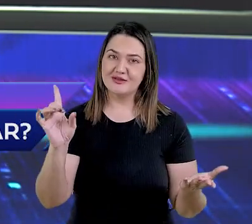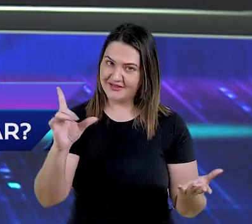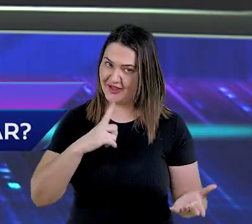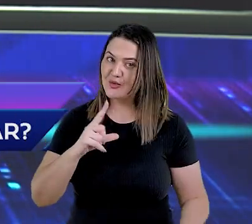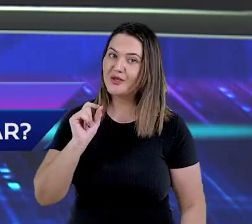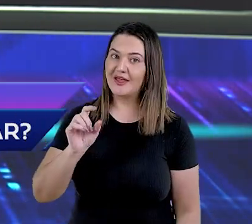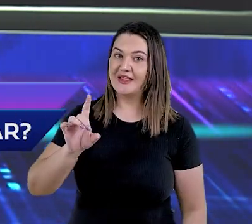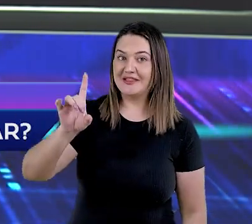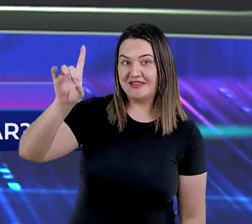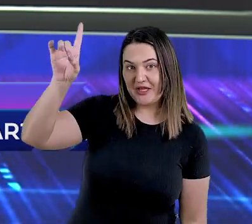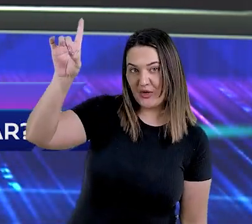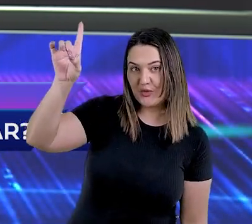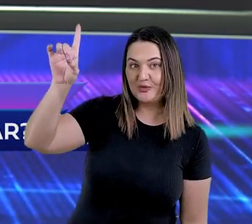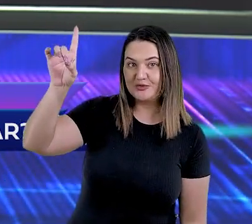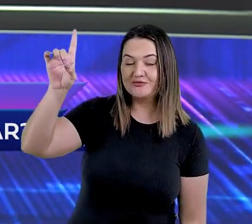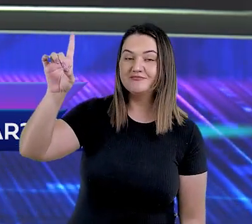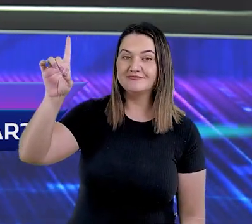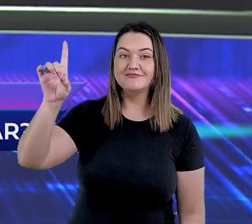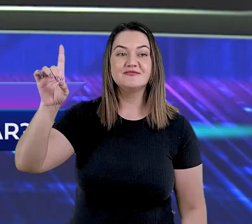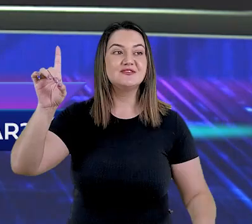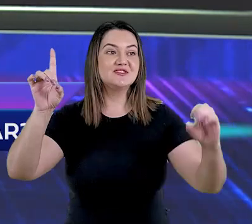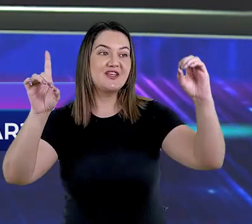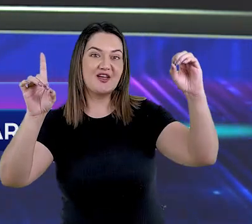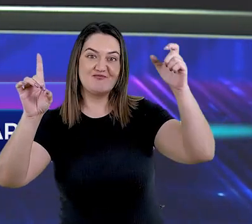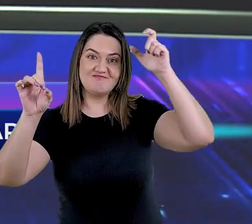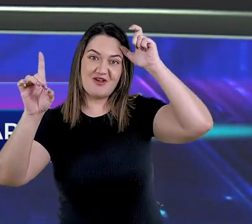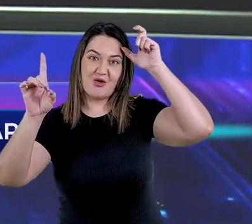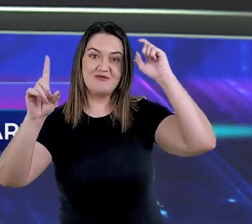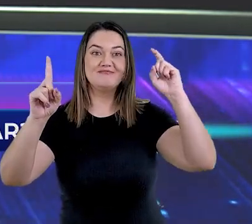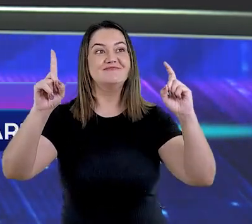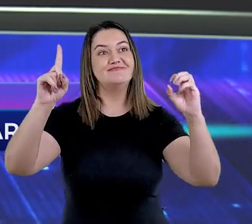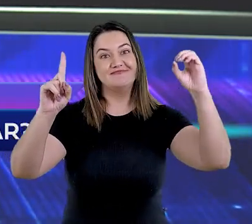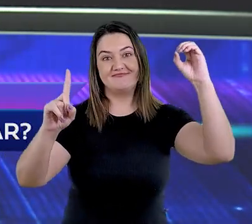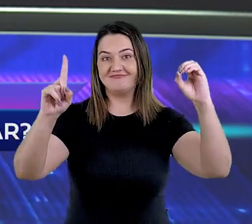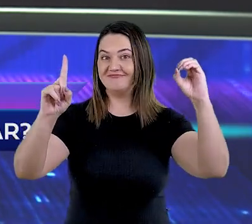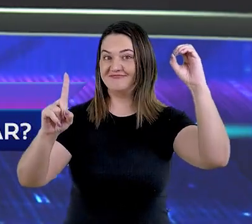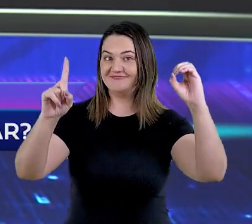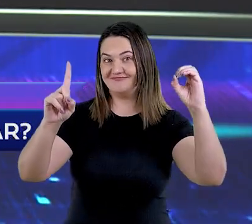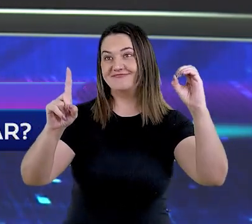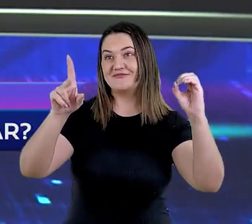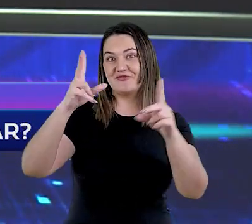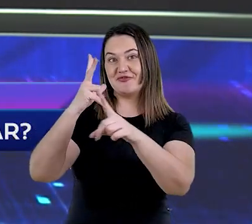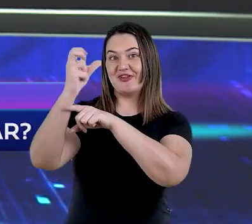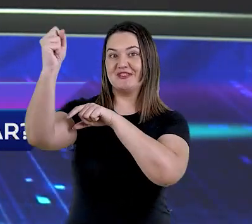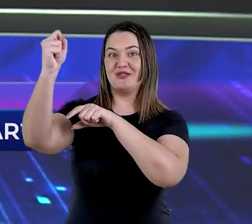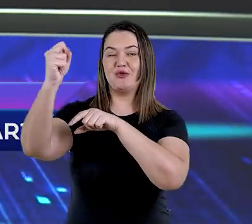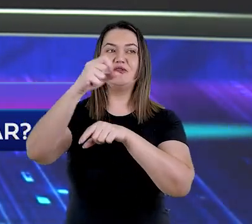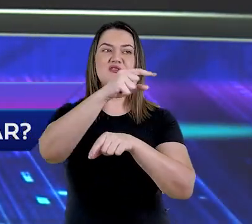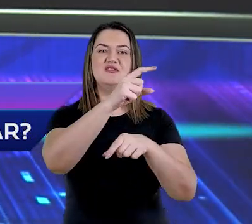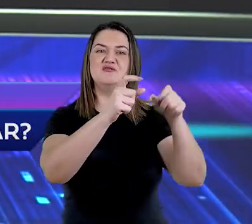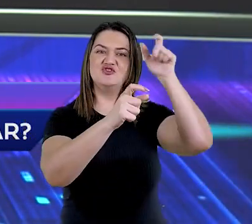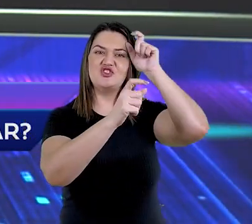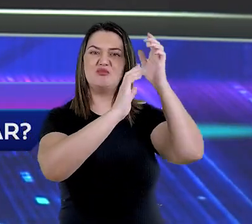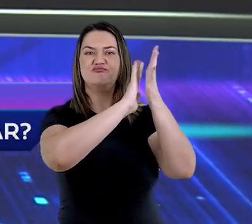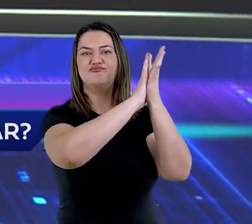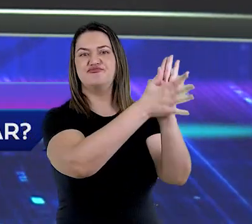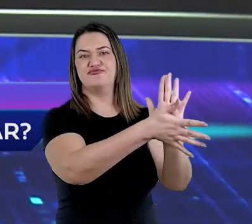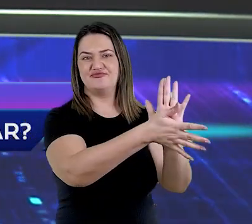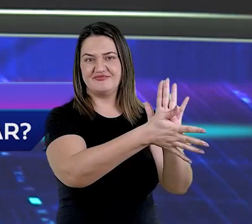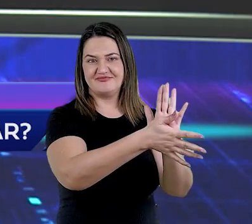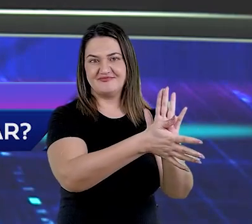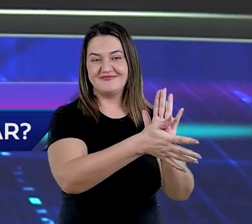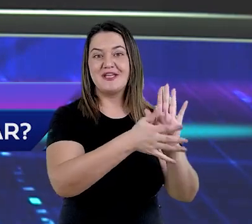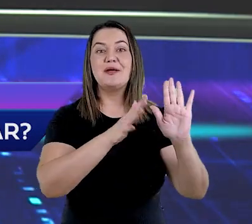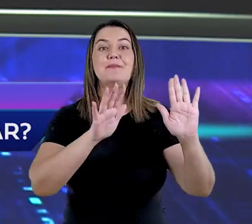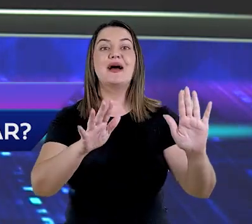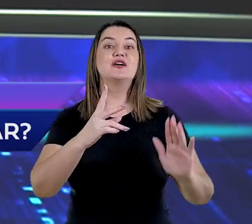placar. O placar é vitória para o bem e derrota para o mal. Jesus vencedor e diabo destruído. Mas o que